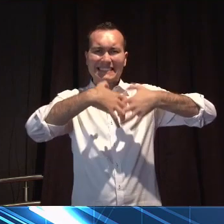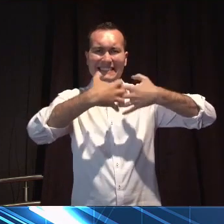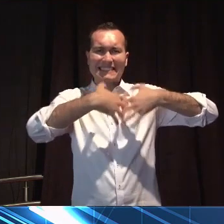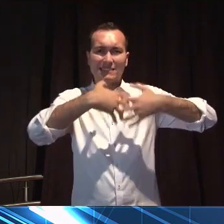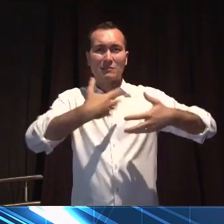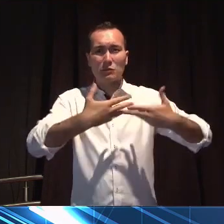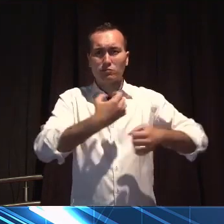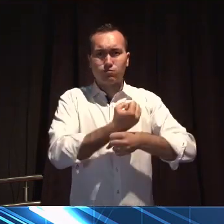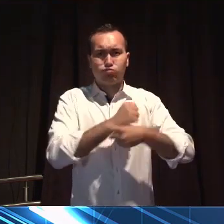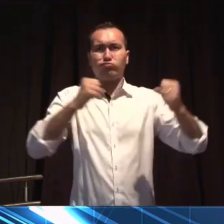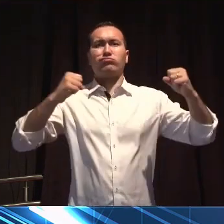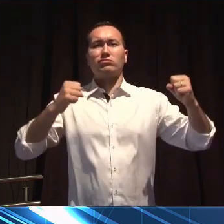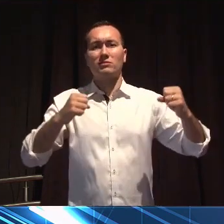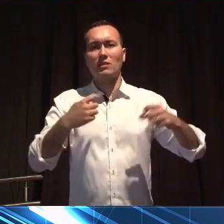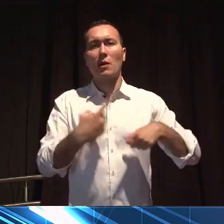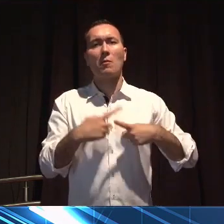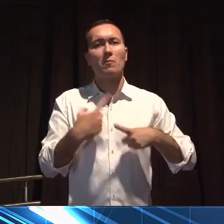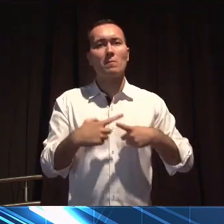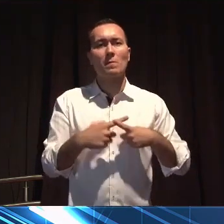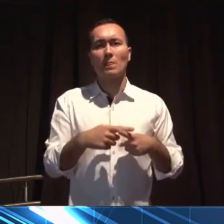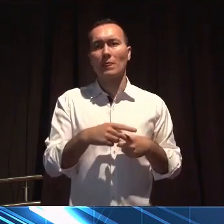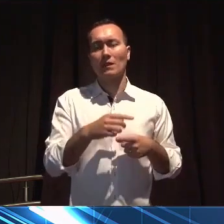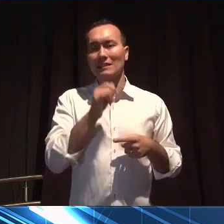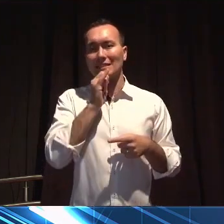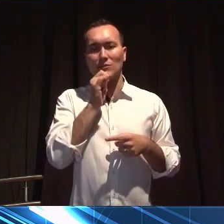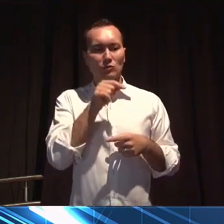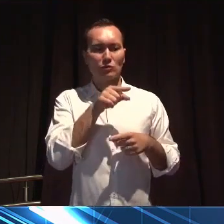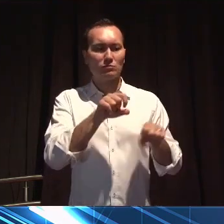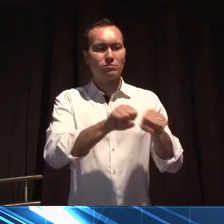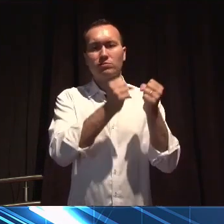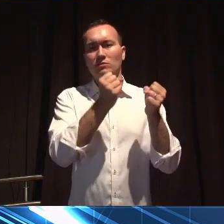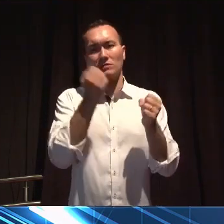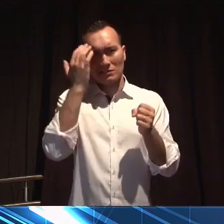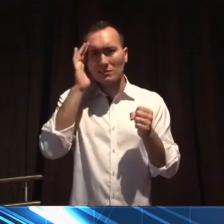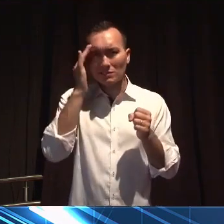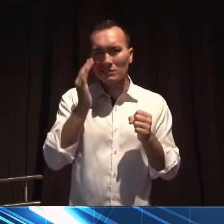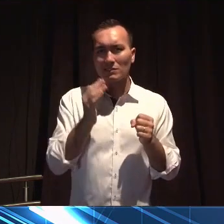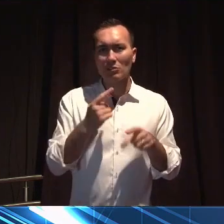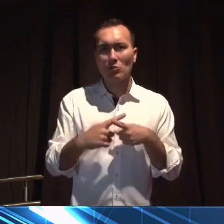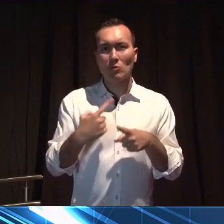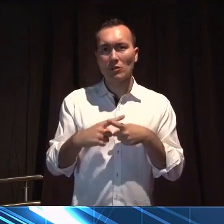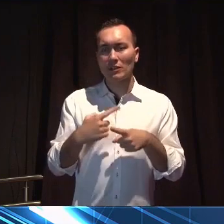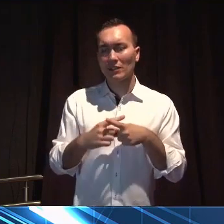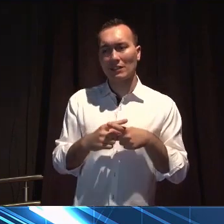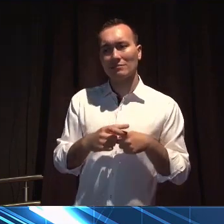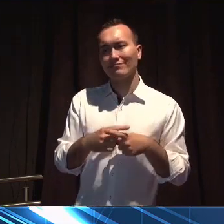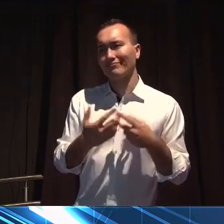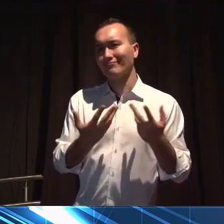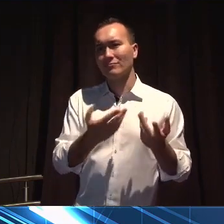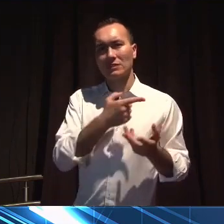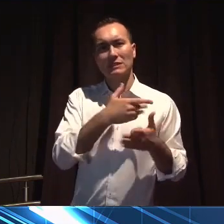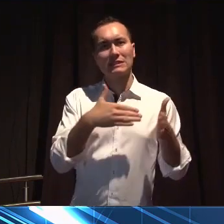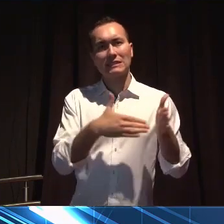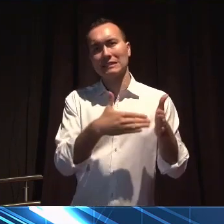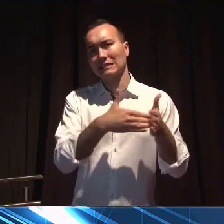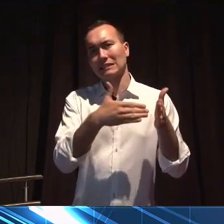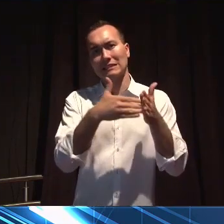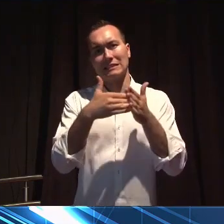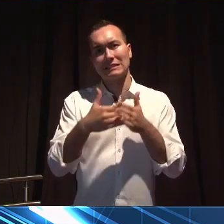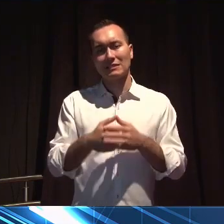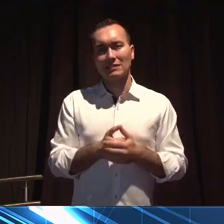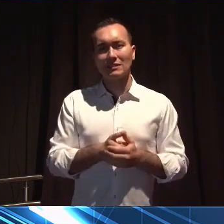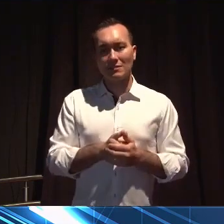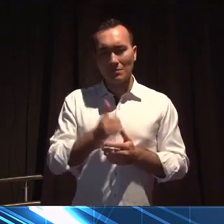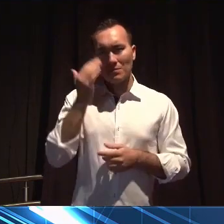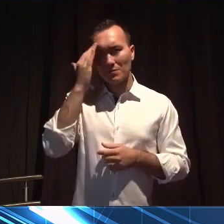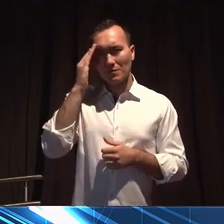isso fora da instância, ou no load balancer, você pode botar, ou no serviço de orquestração de vocês, mas cuidado para deixar isso